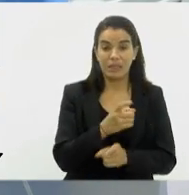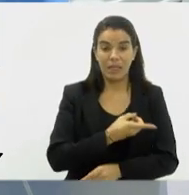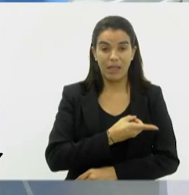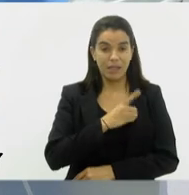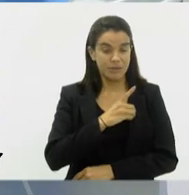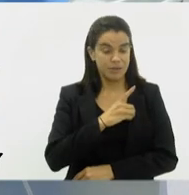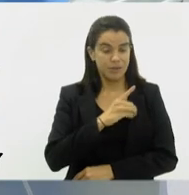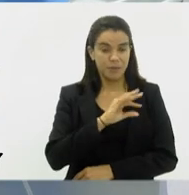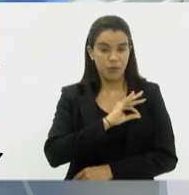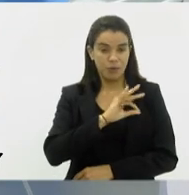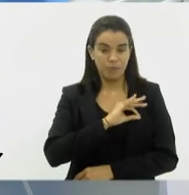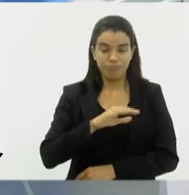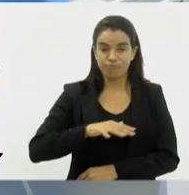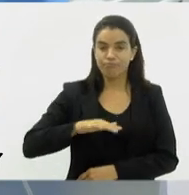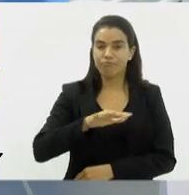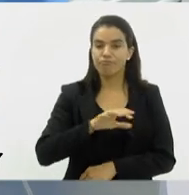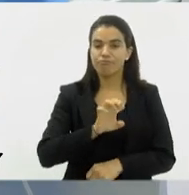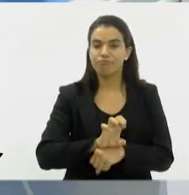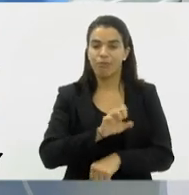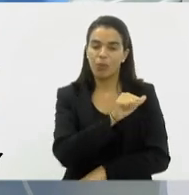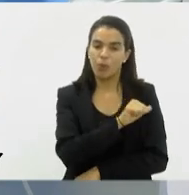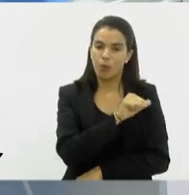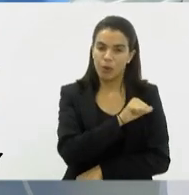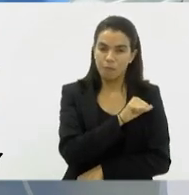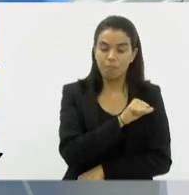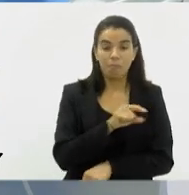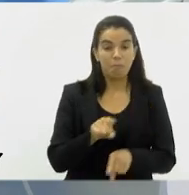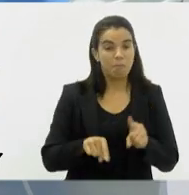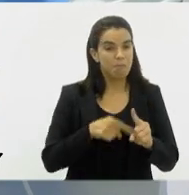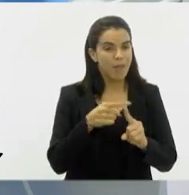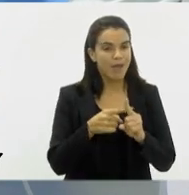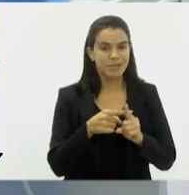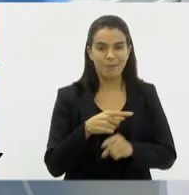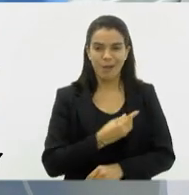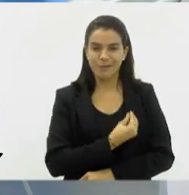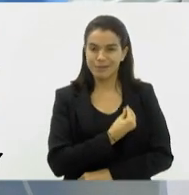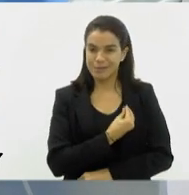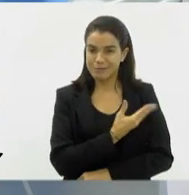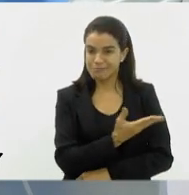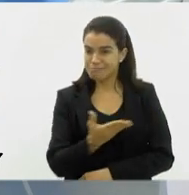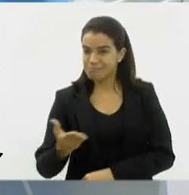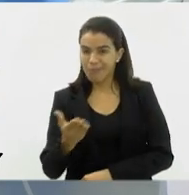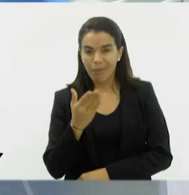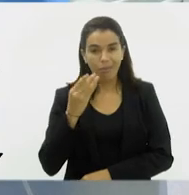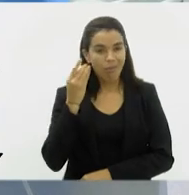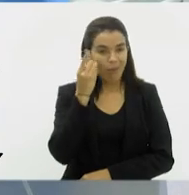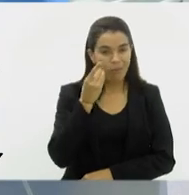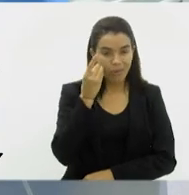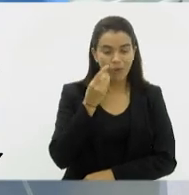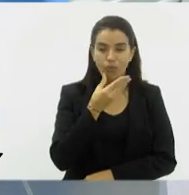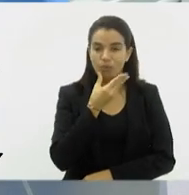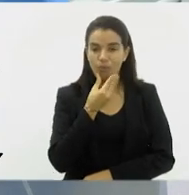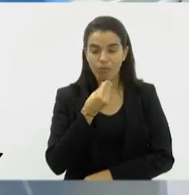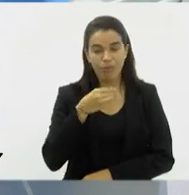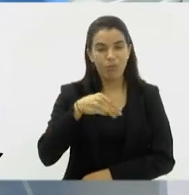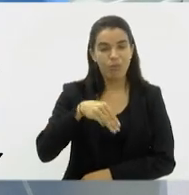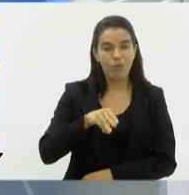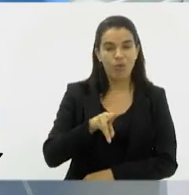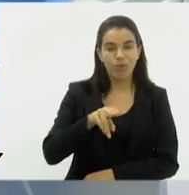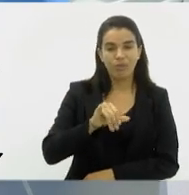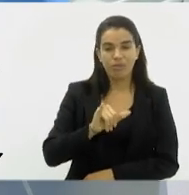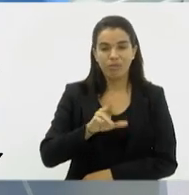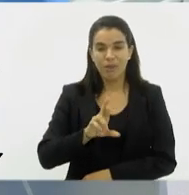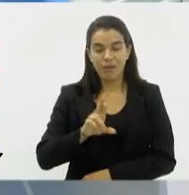de polícia no âmbito do Estado do Rio de Janeiro e contando com a presença do senhores e senhoras deputadas munir Neto deputada